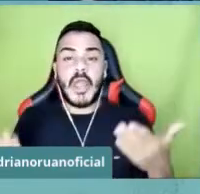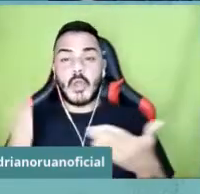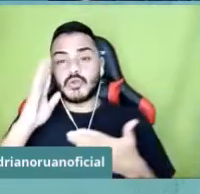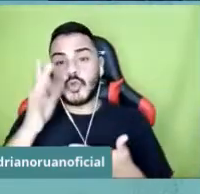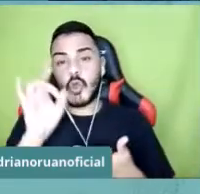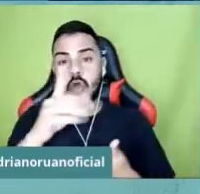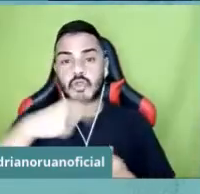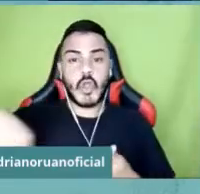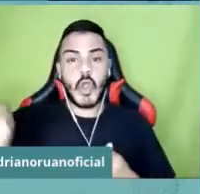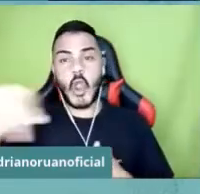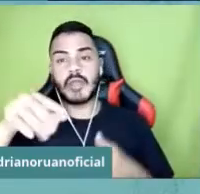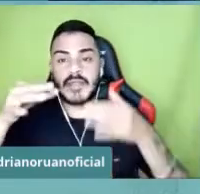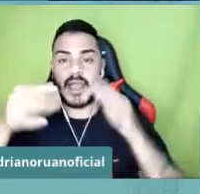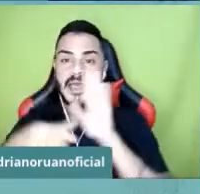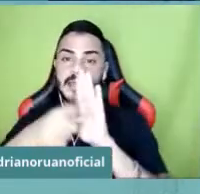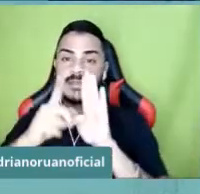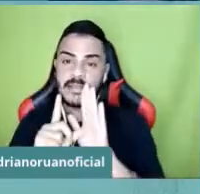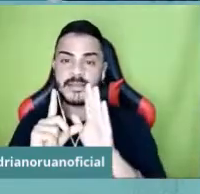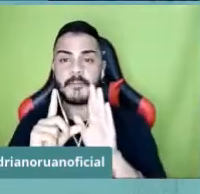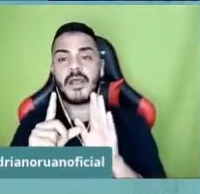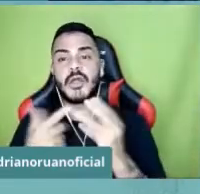está antecipando